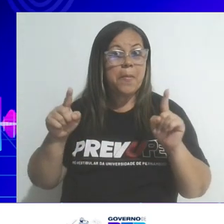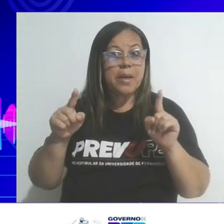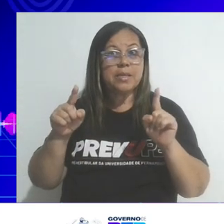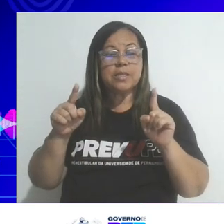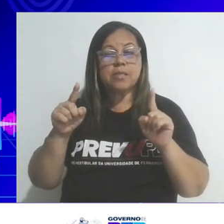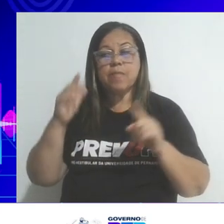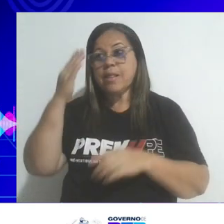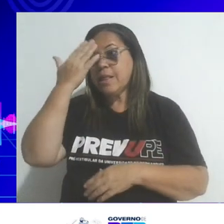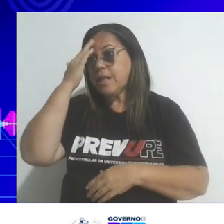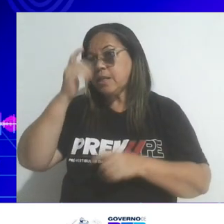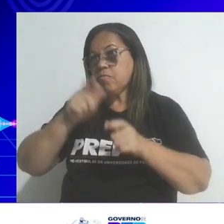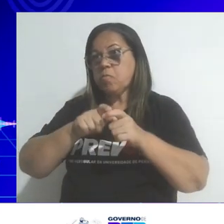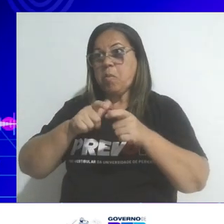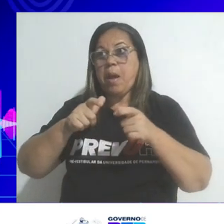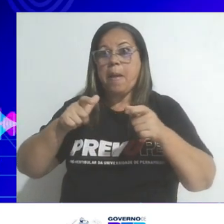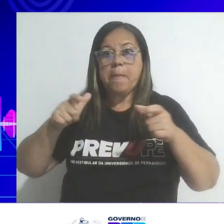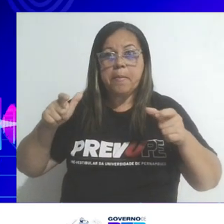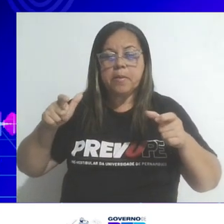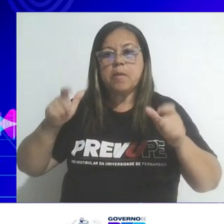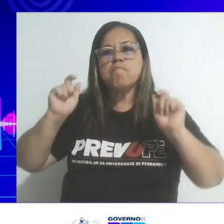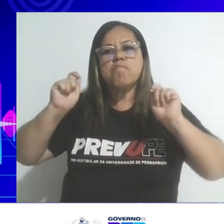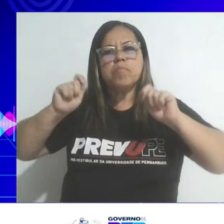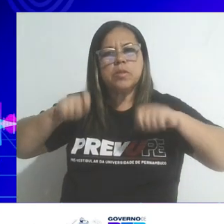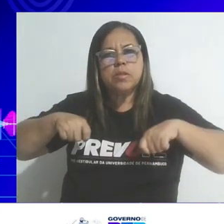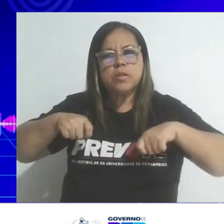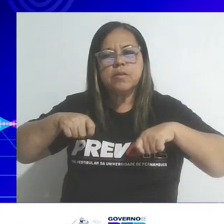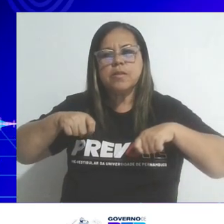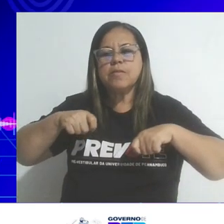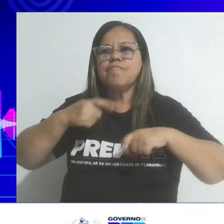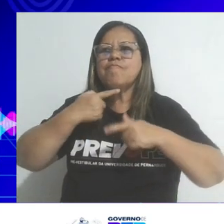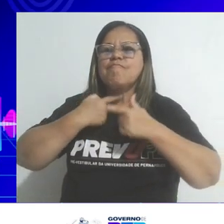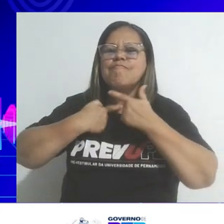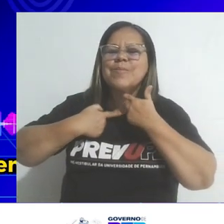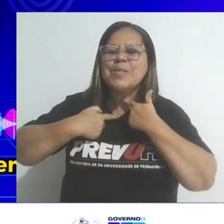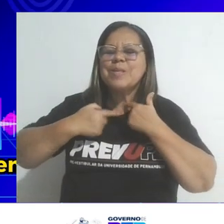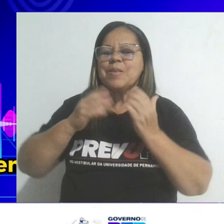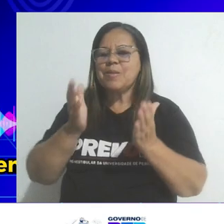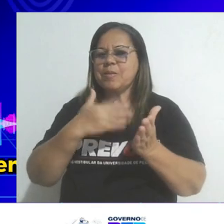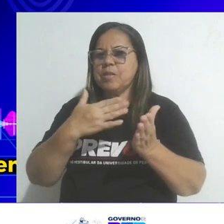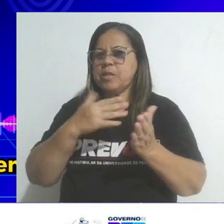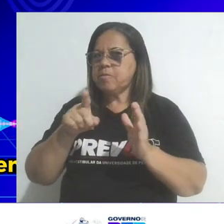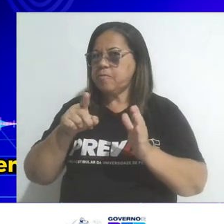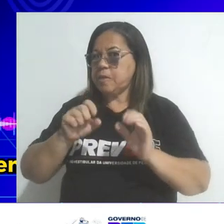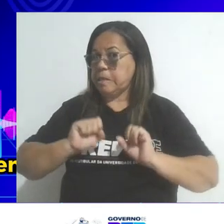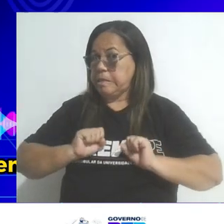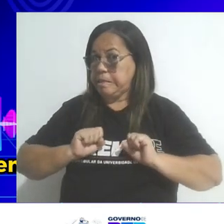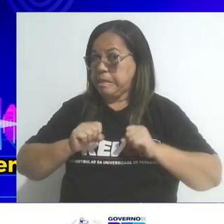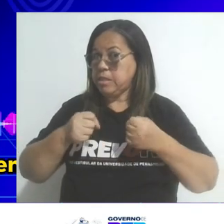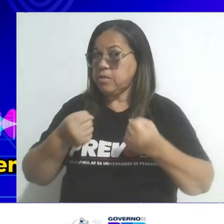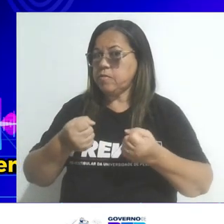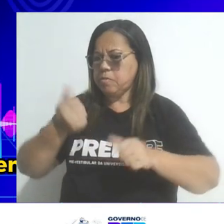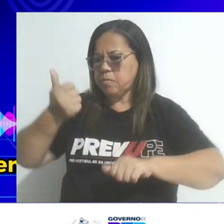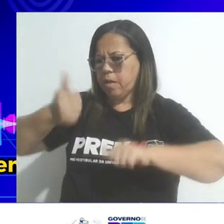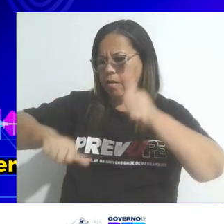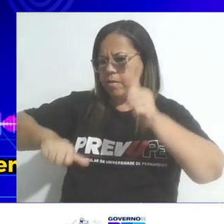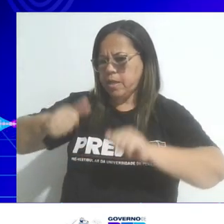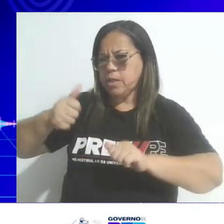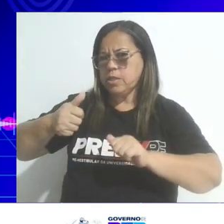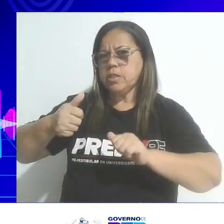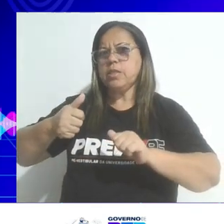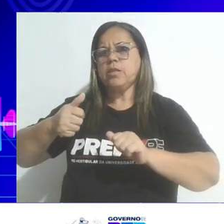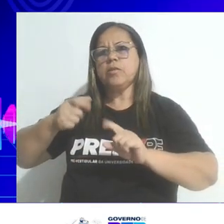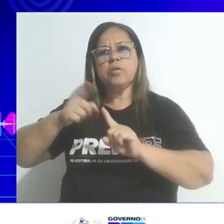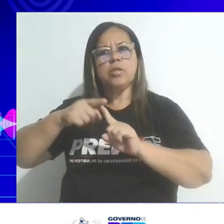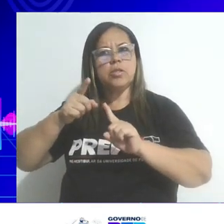eh e potencializa sua apreciação das obras dedique-se à análise do estilo e da linguagem